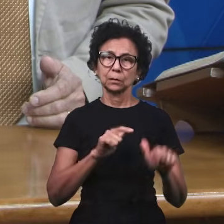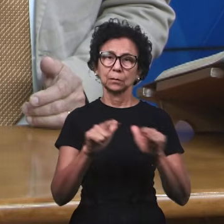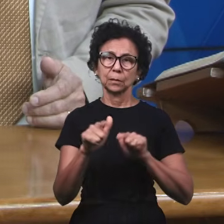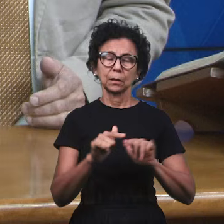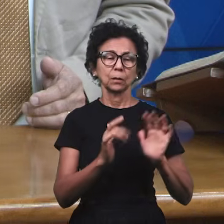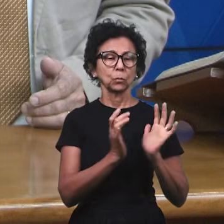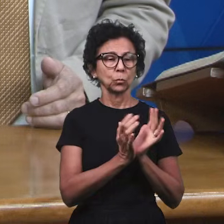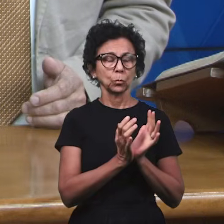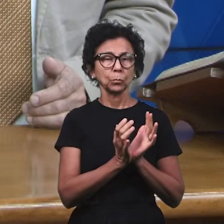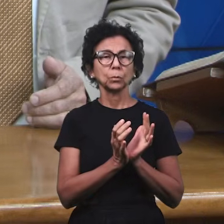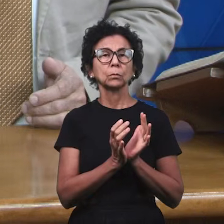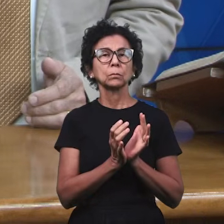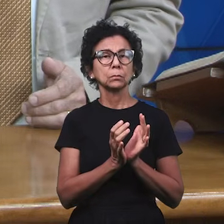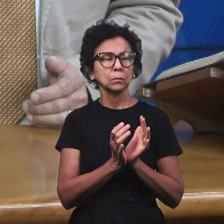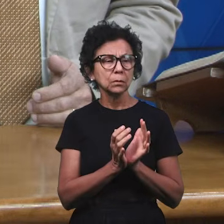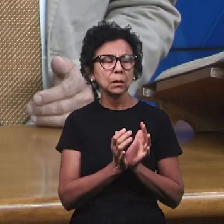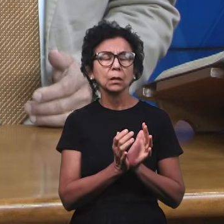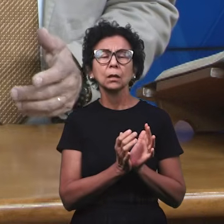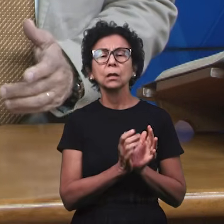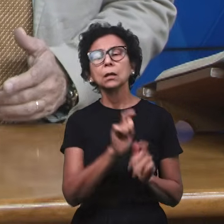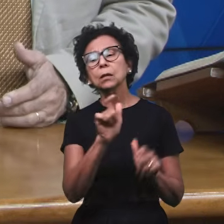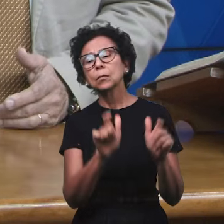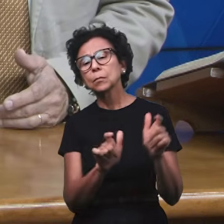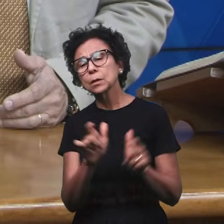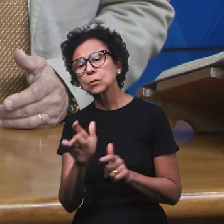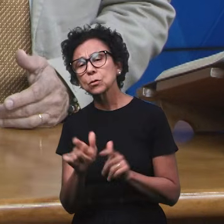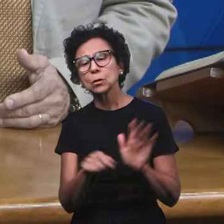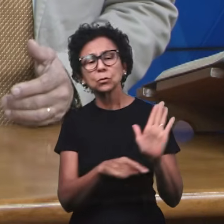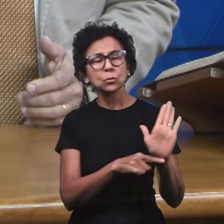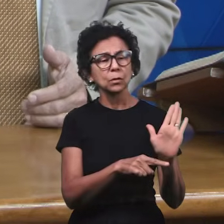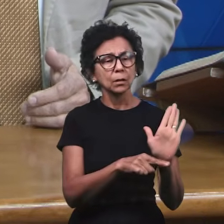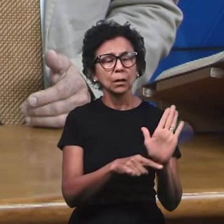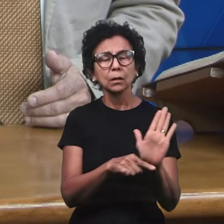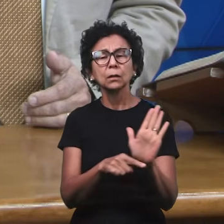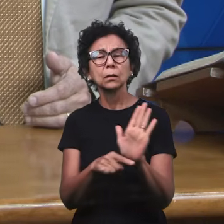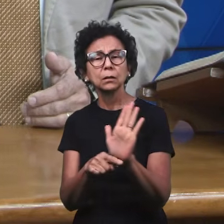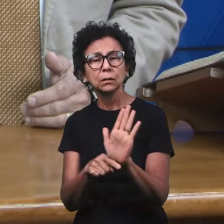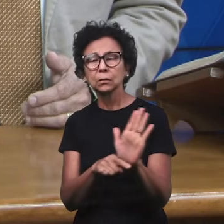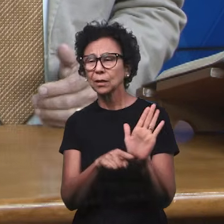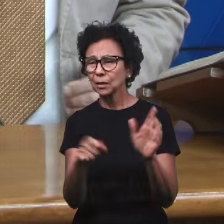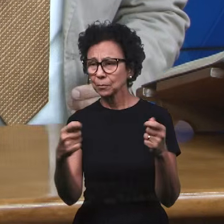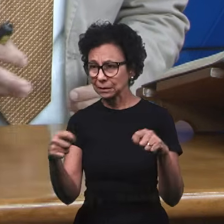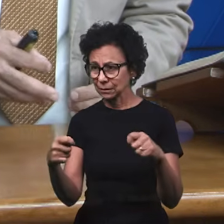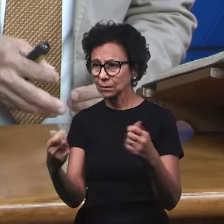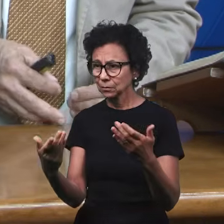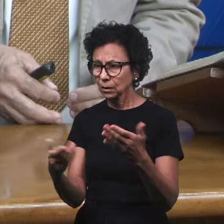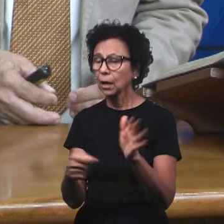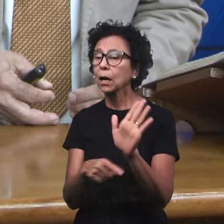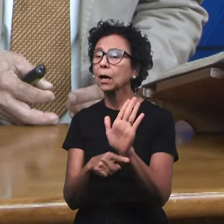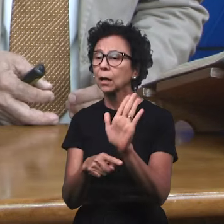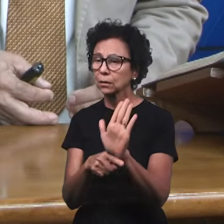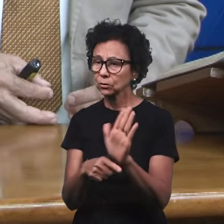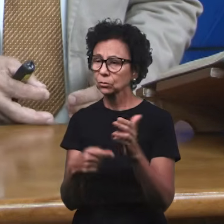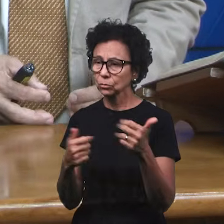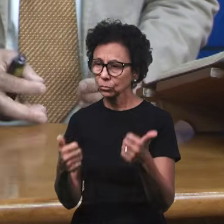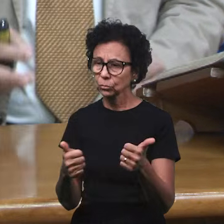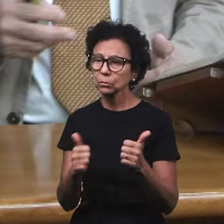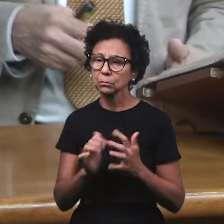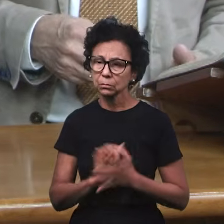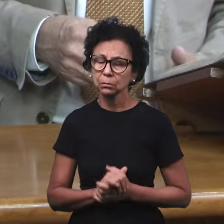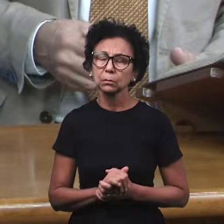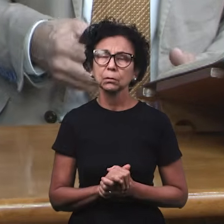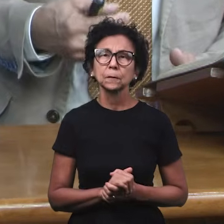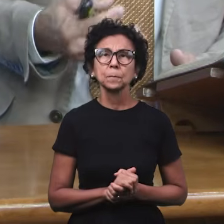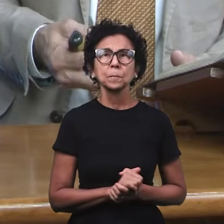no sentido profissional com aquelas pessoas, até ajudando aqueles que necessitam e sendo,